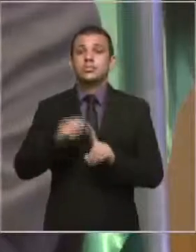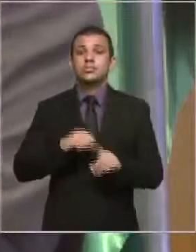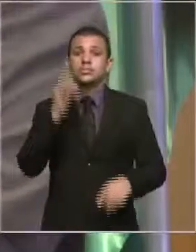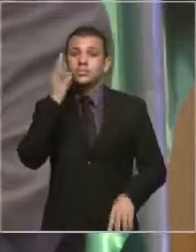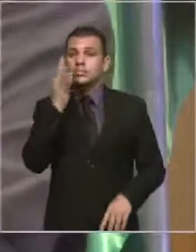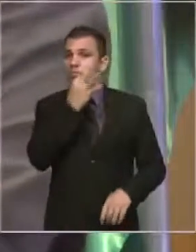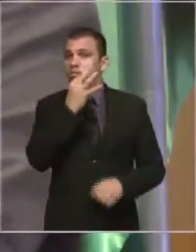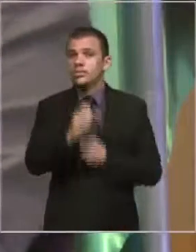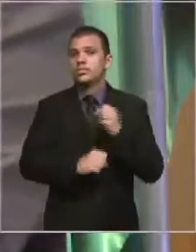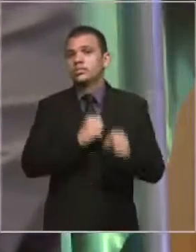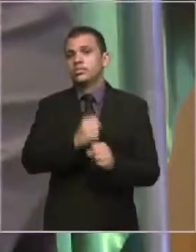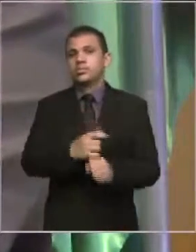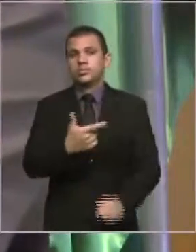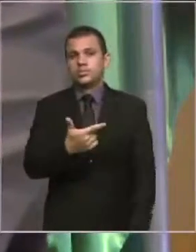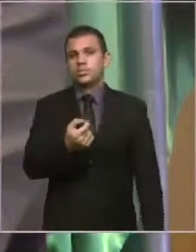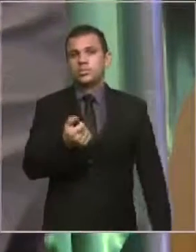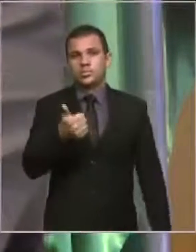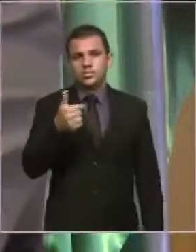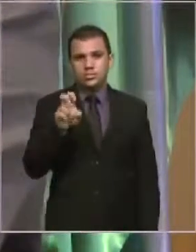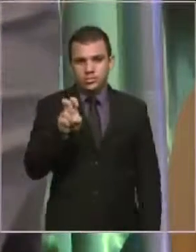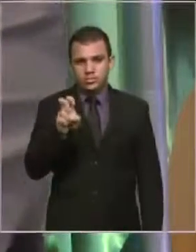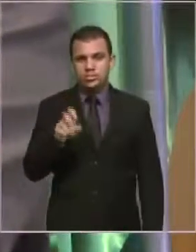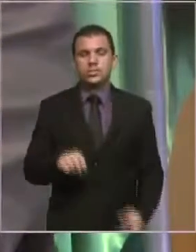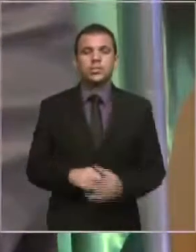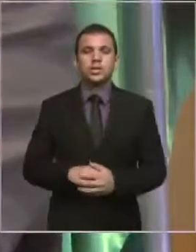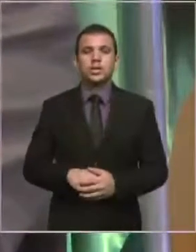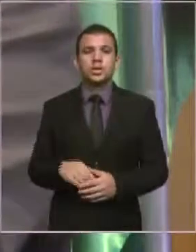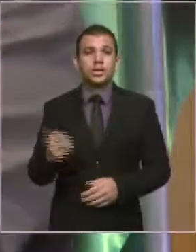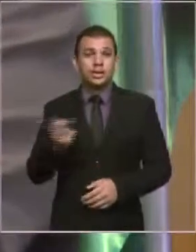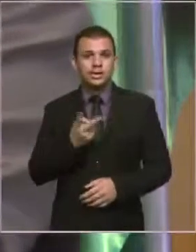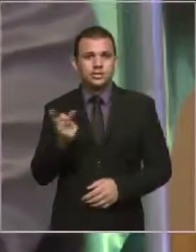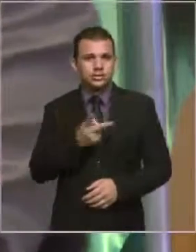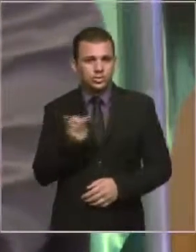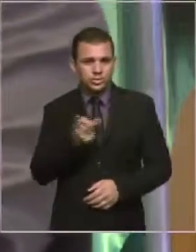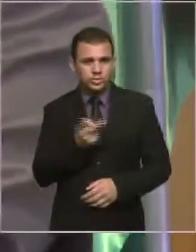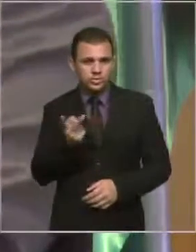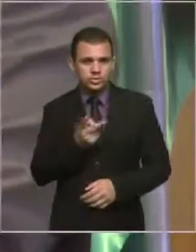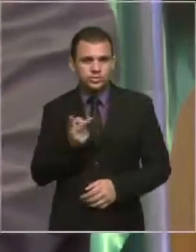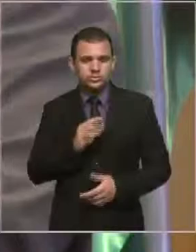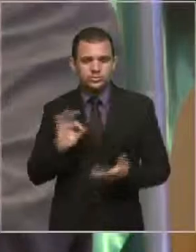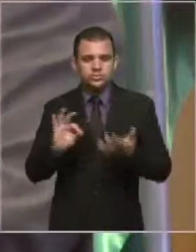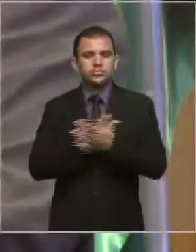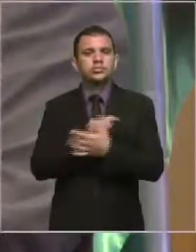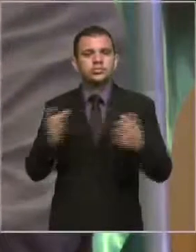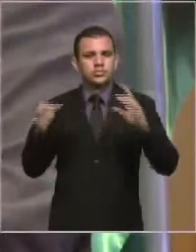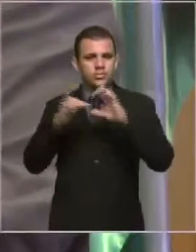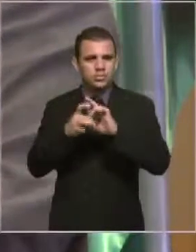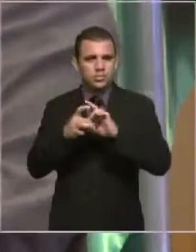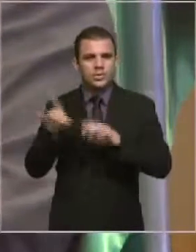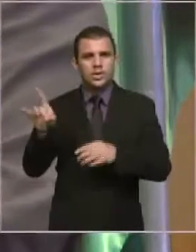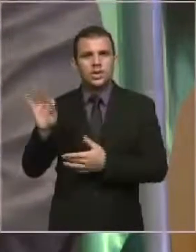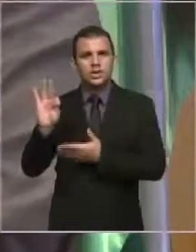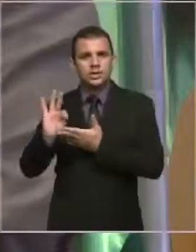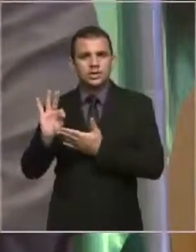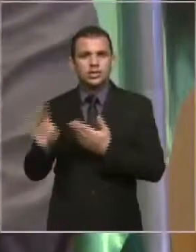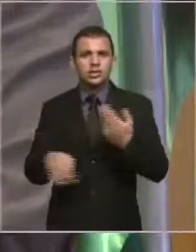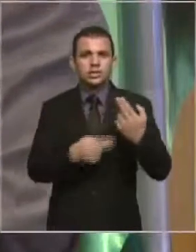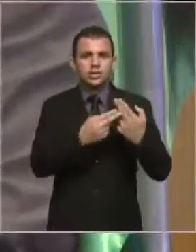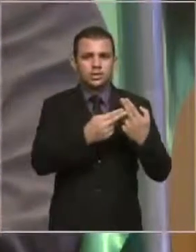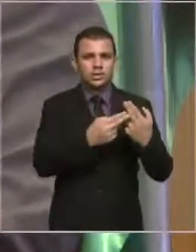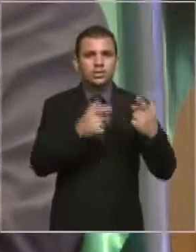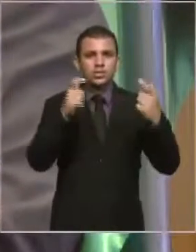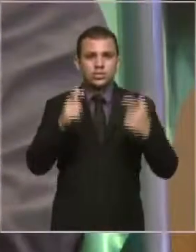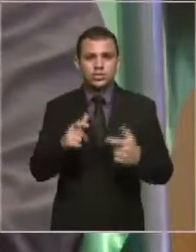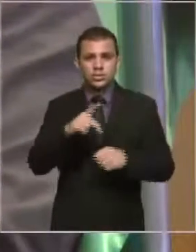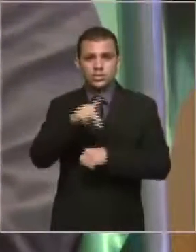2015, o protocolo de intenção entre os dois municípios foi assinado. Teresina e Timon, na Praça São